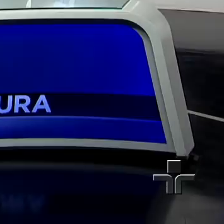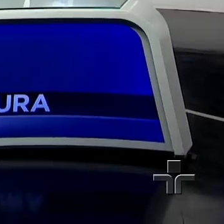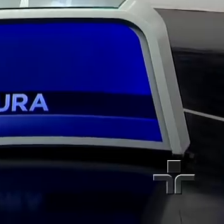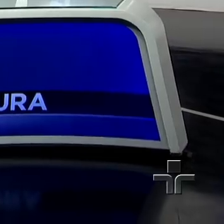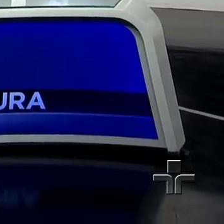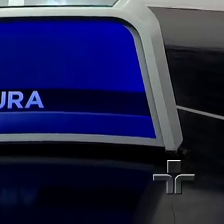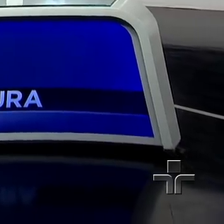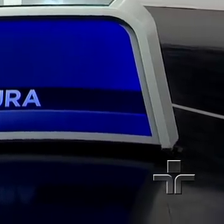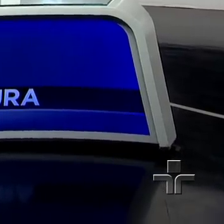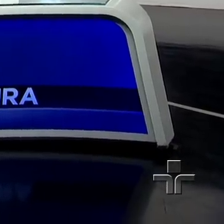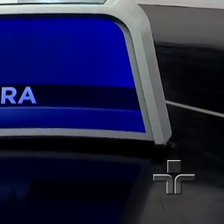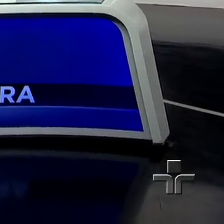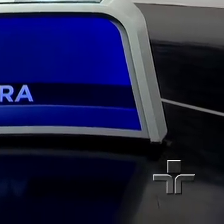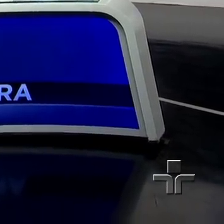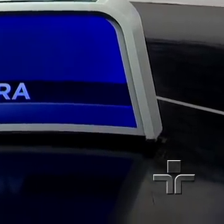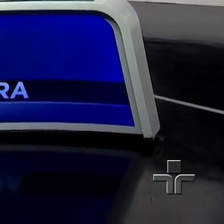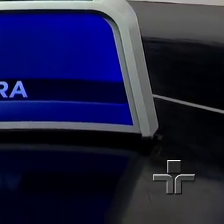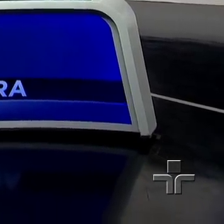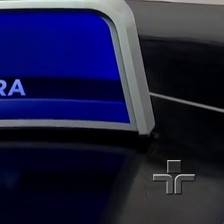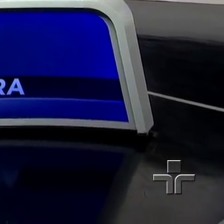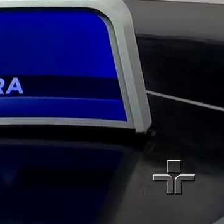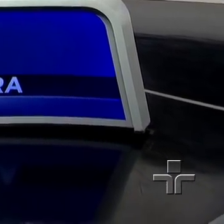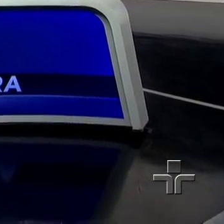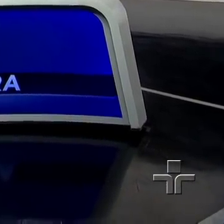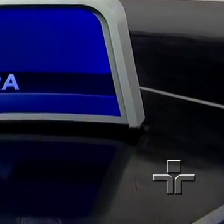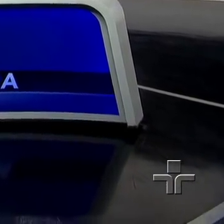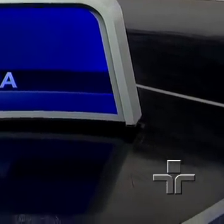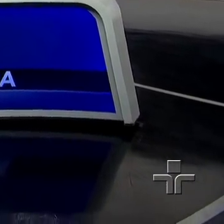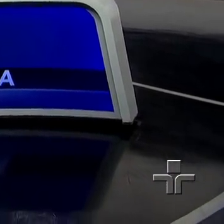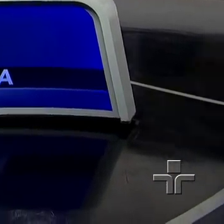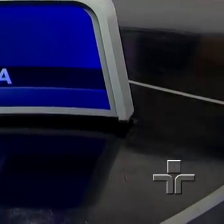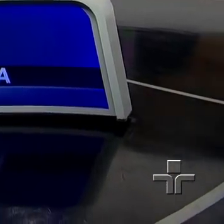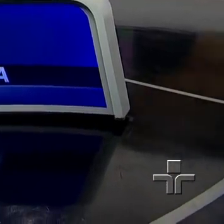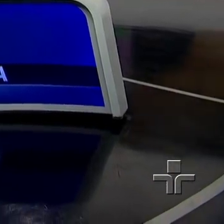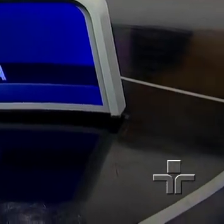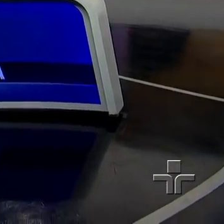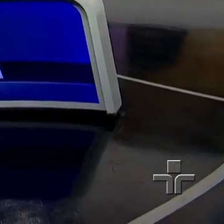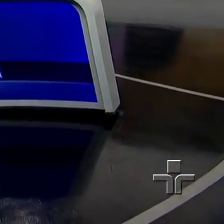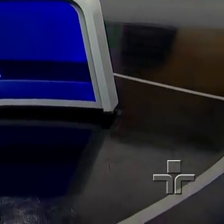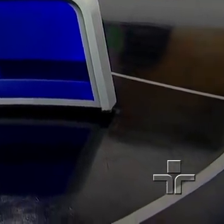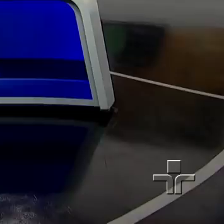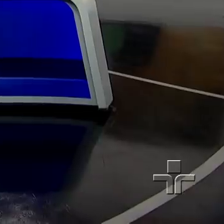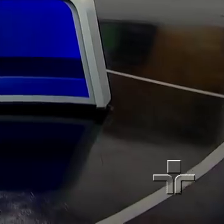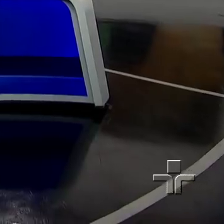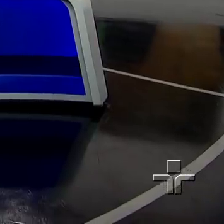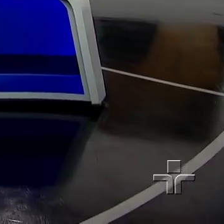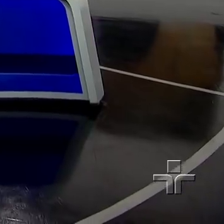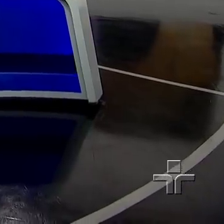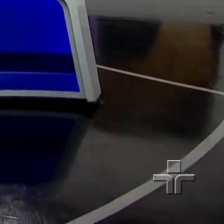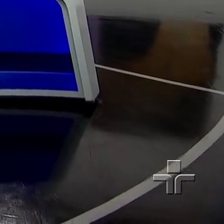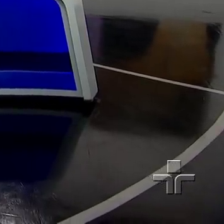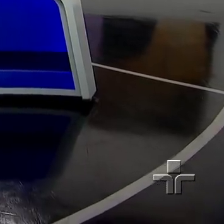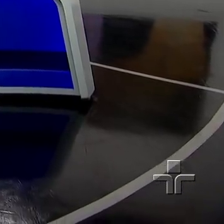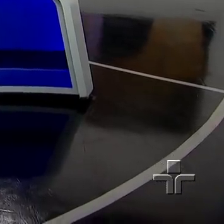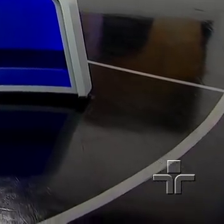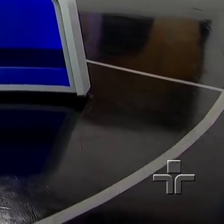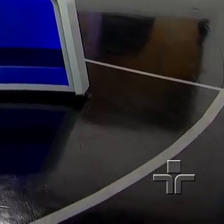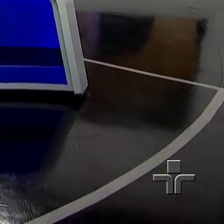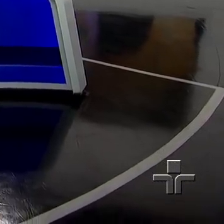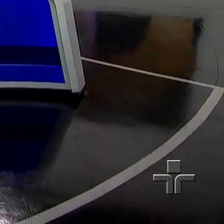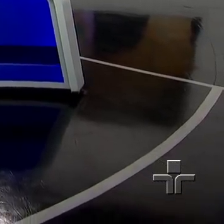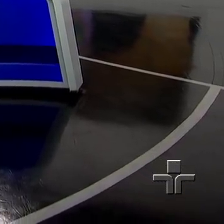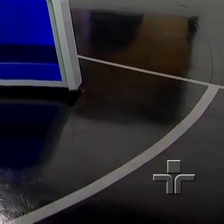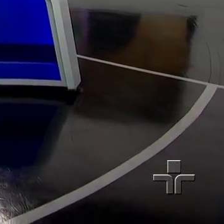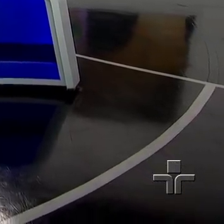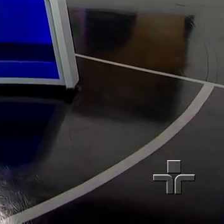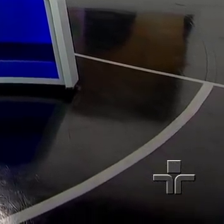Vamos voltar ao centro de São Paulo com a repórter Luísa Moraes. Luísa, todos os detidos da Operação Descontaminação de hoje